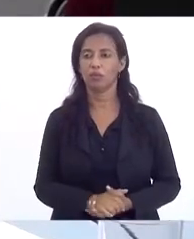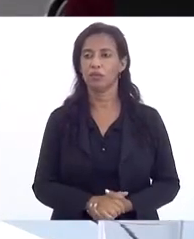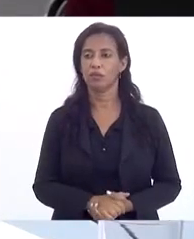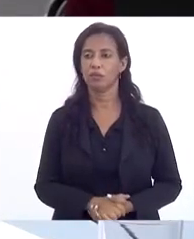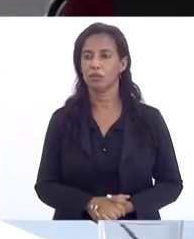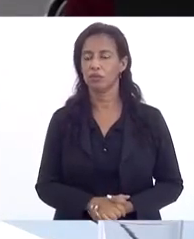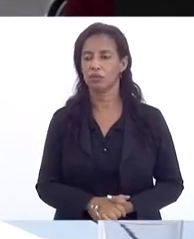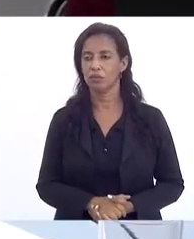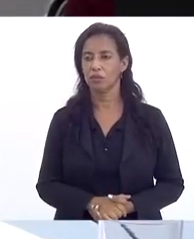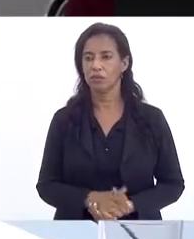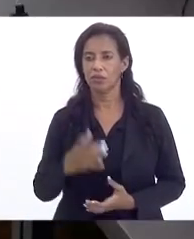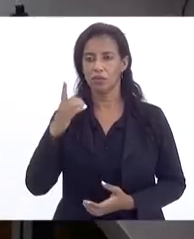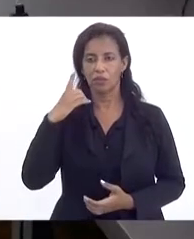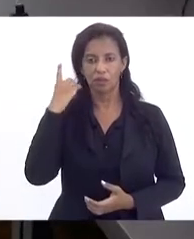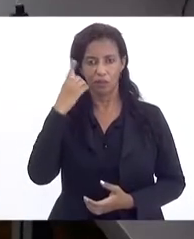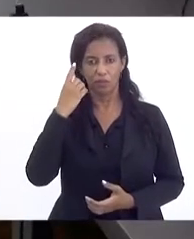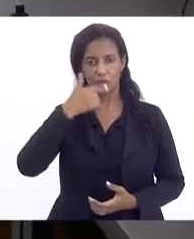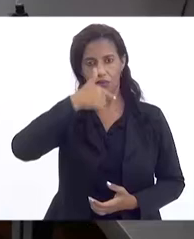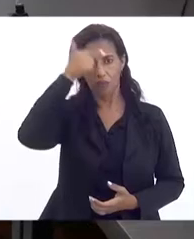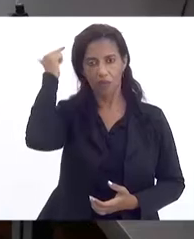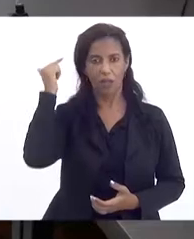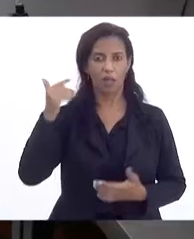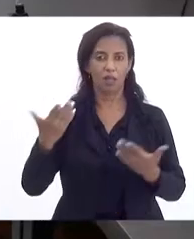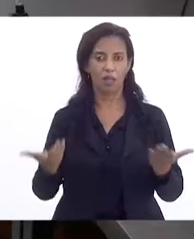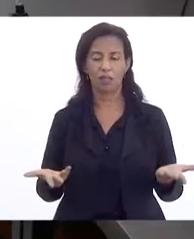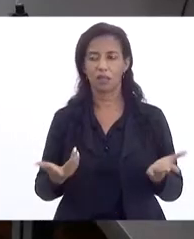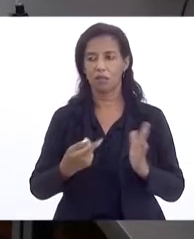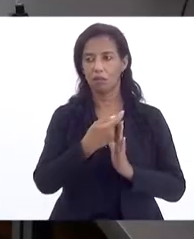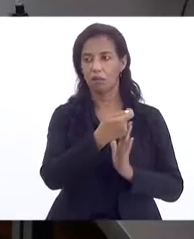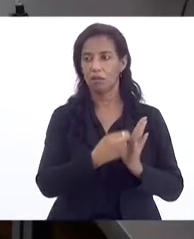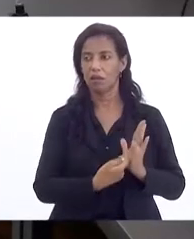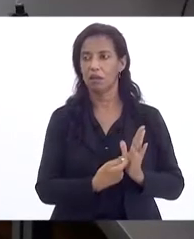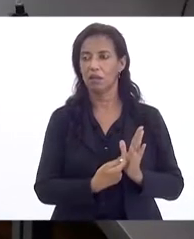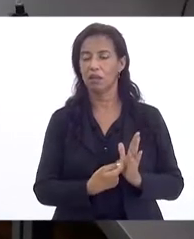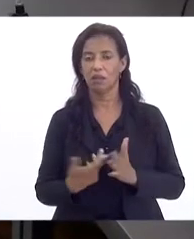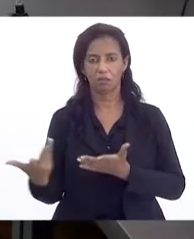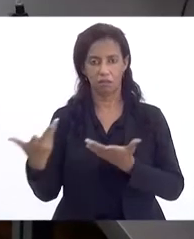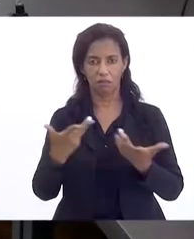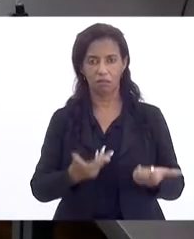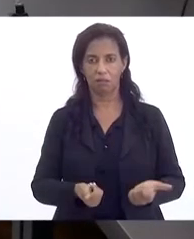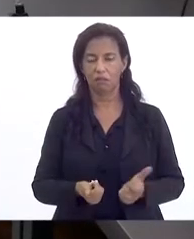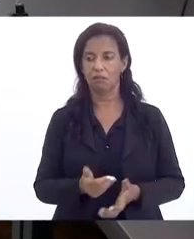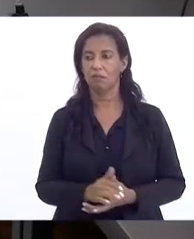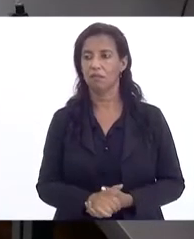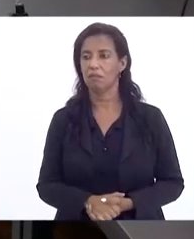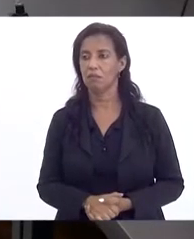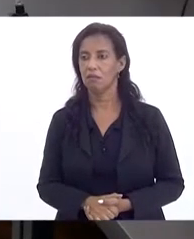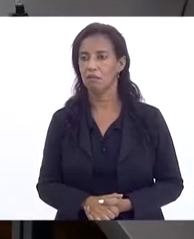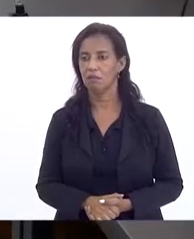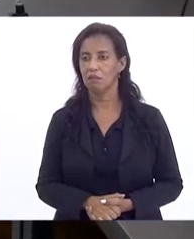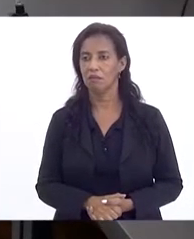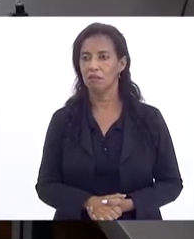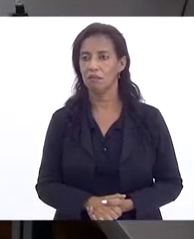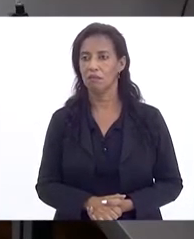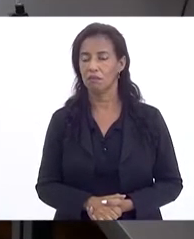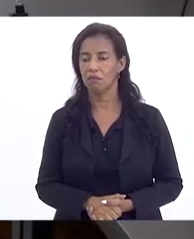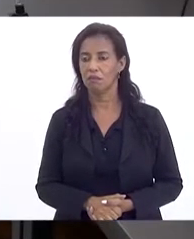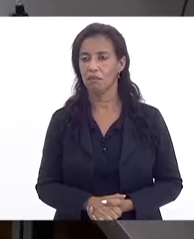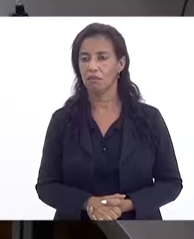examinar. O deputado Luiz Paulo, assim, só para deixar claro que o texto da... Me permite, presidente? Por favor, deputado Rodrigo. Seguinte,